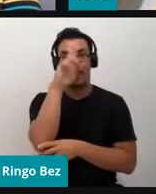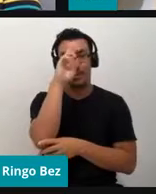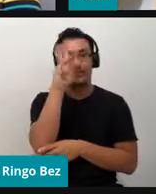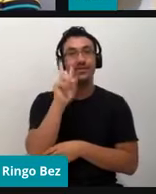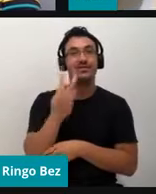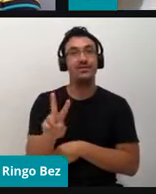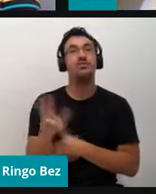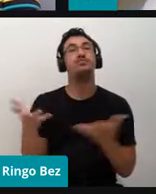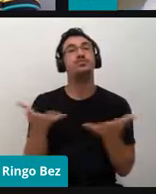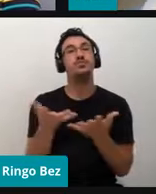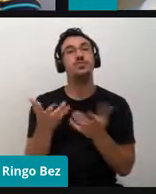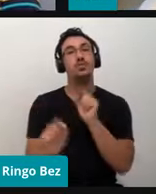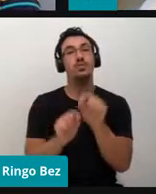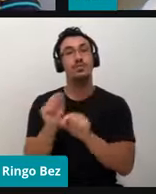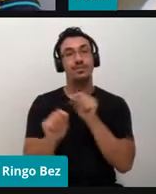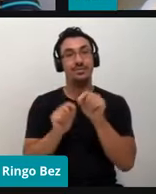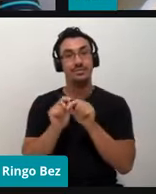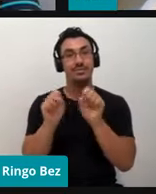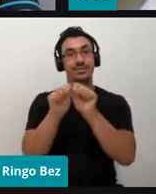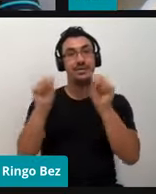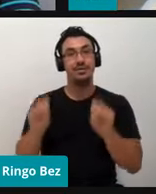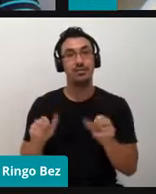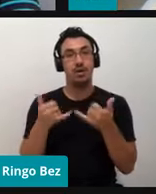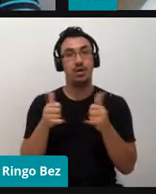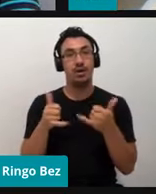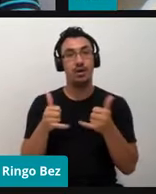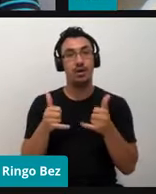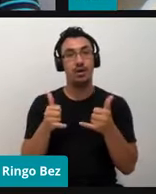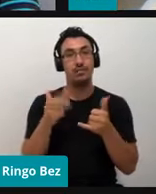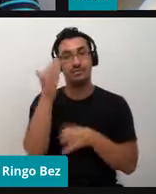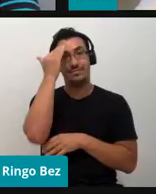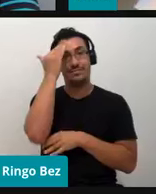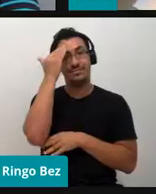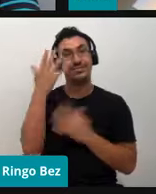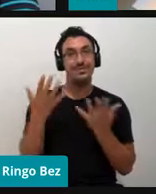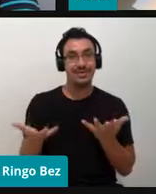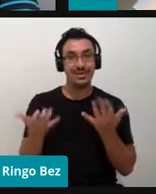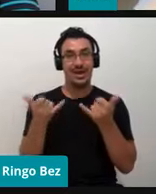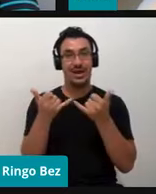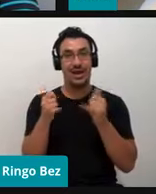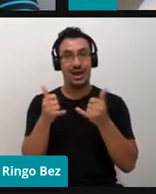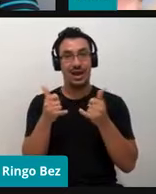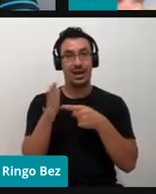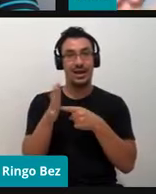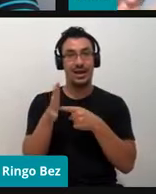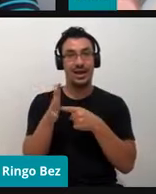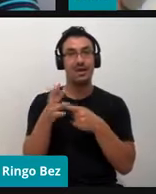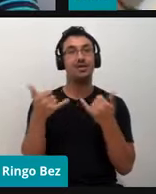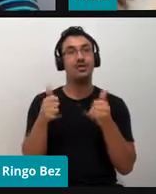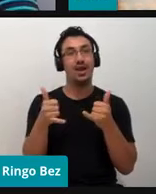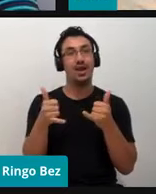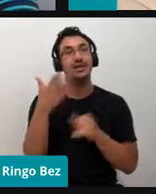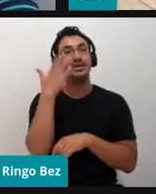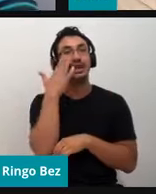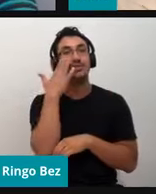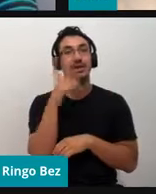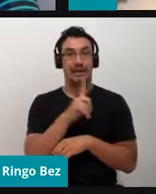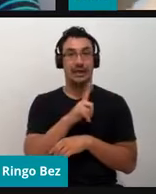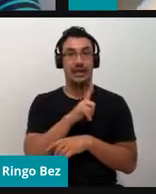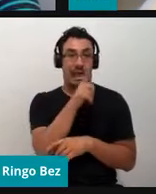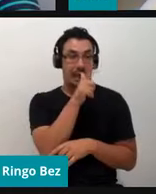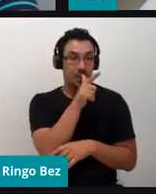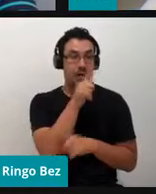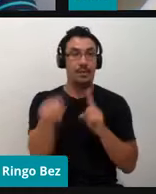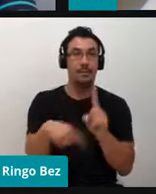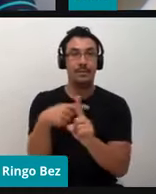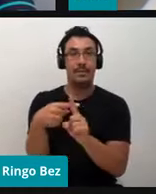da operação do sistema hidrelétrico. Então, as hidrelétricas, além de tudo, elas têm que, além do abastecimento de